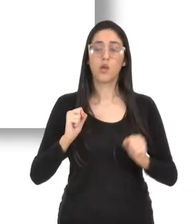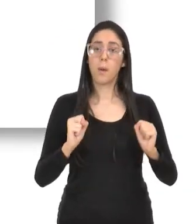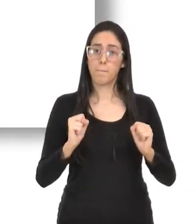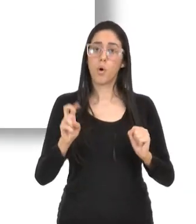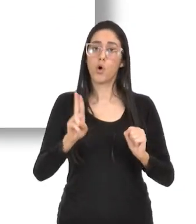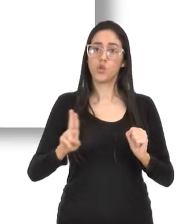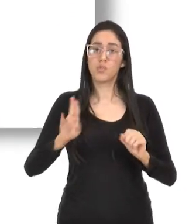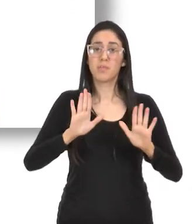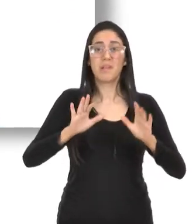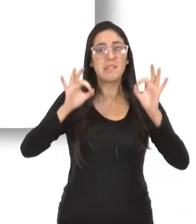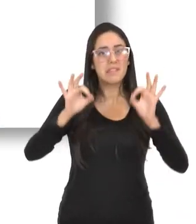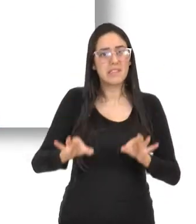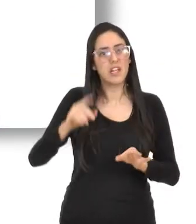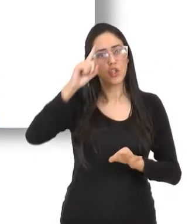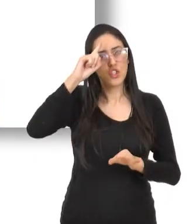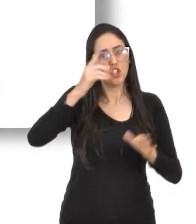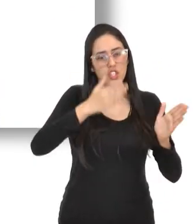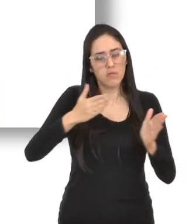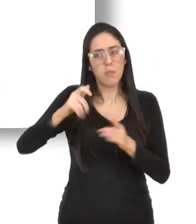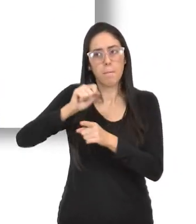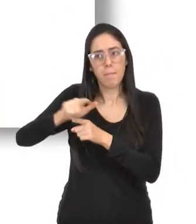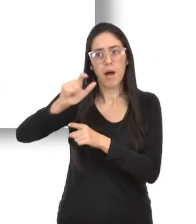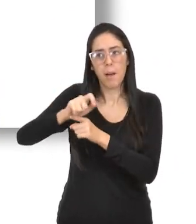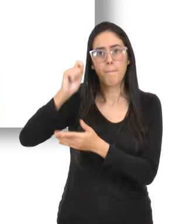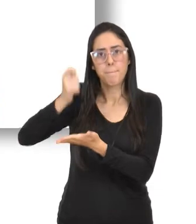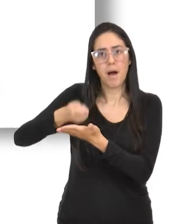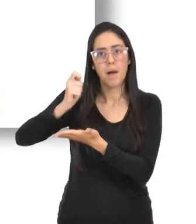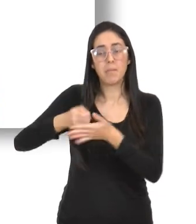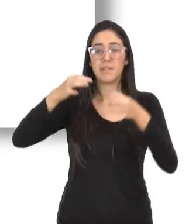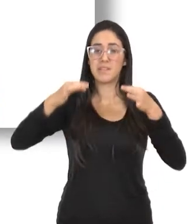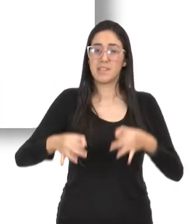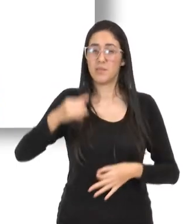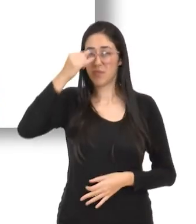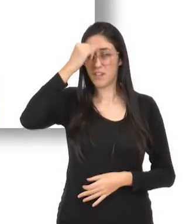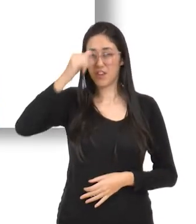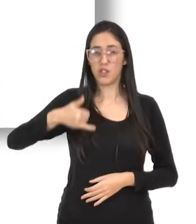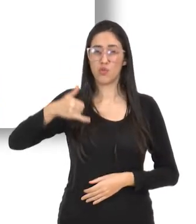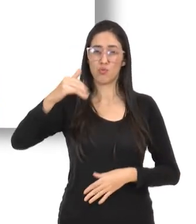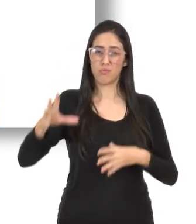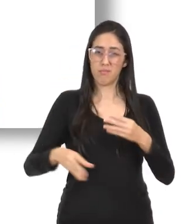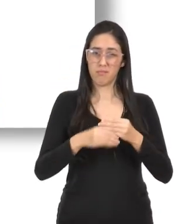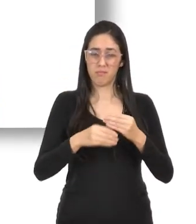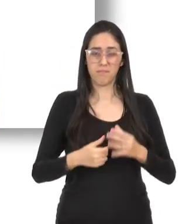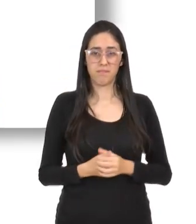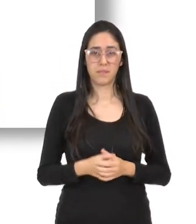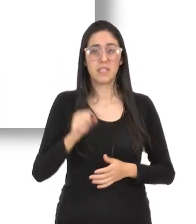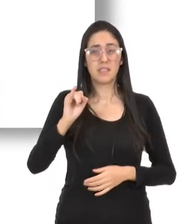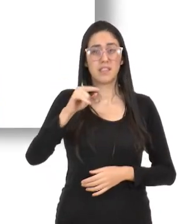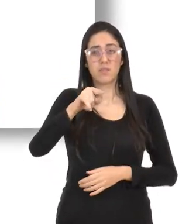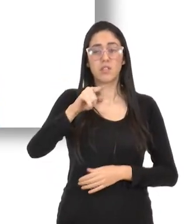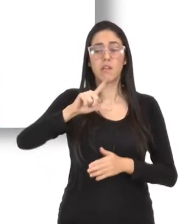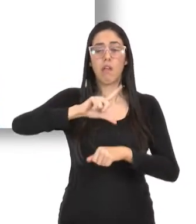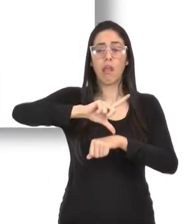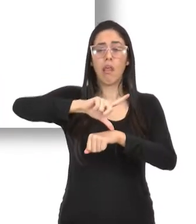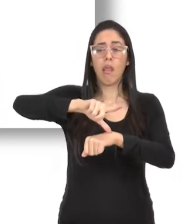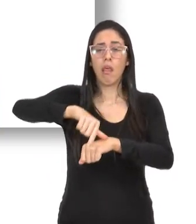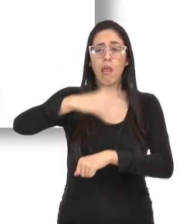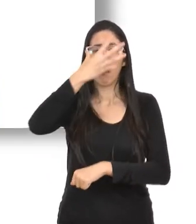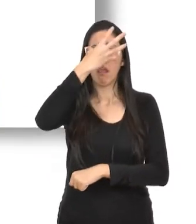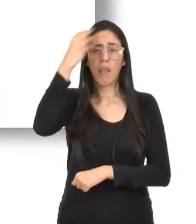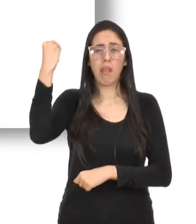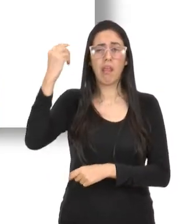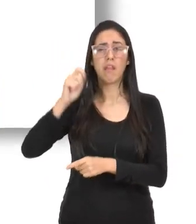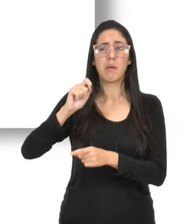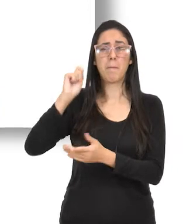utilizados desde que pagos em dia, pois assim não há incidência de juros ou encargos. Agora, caso você atrase ou